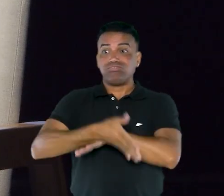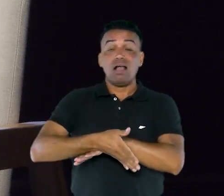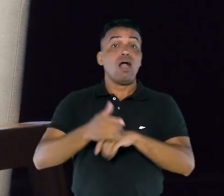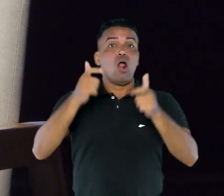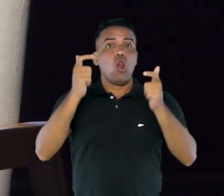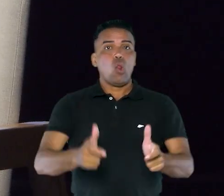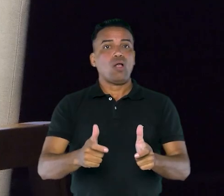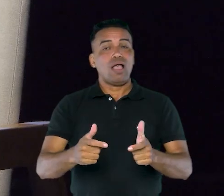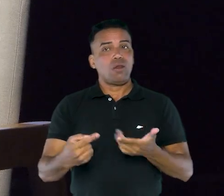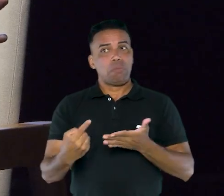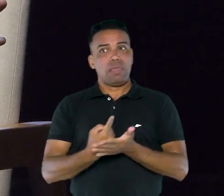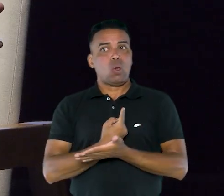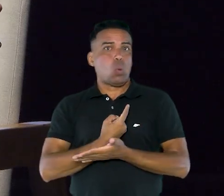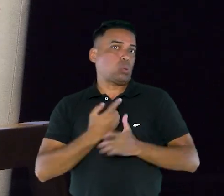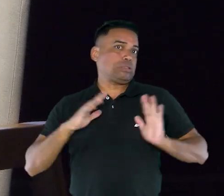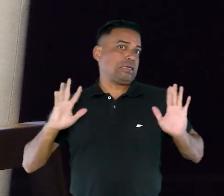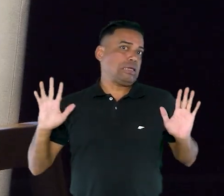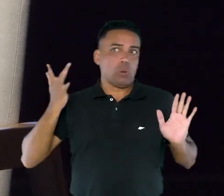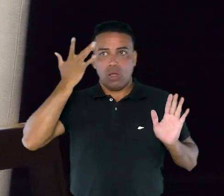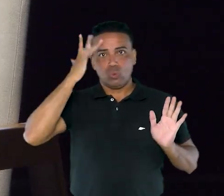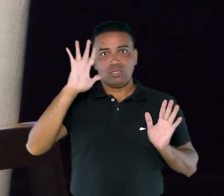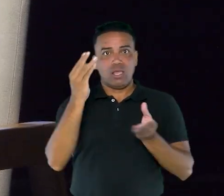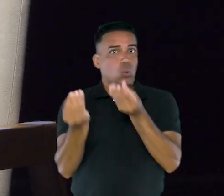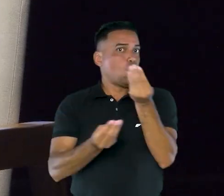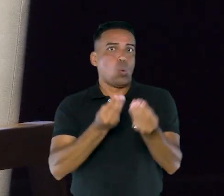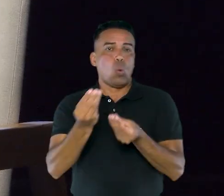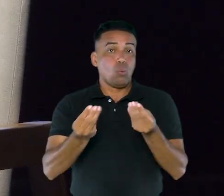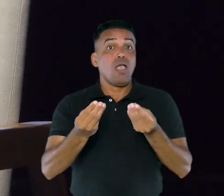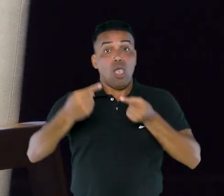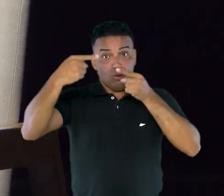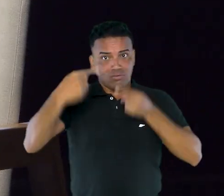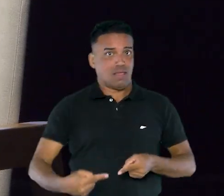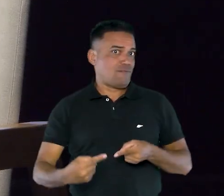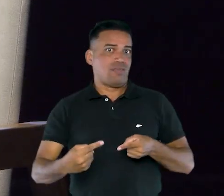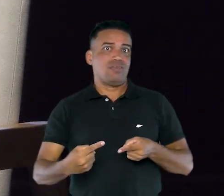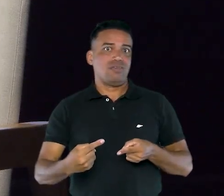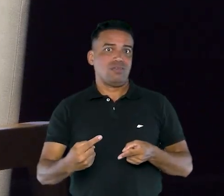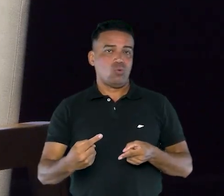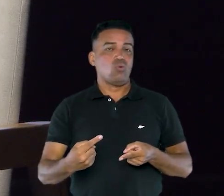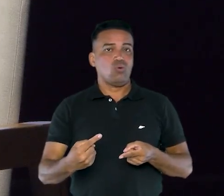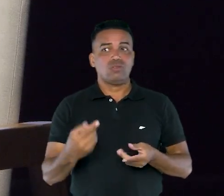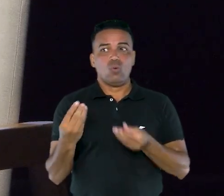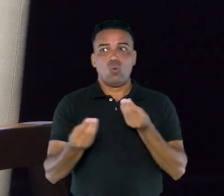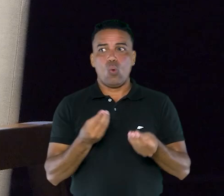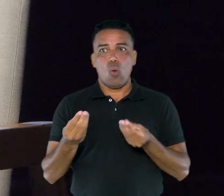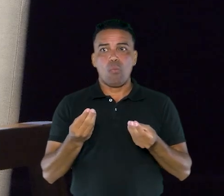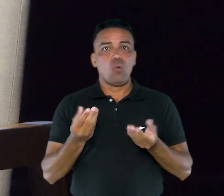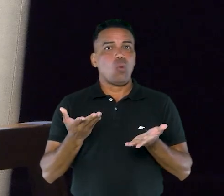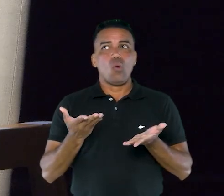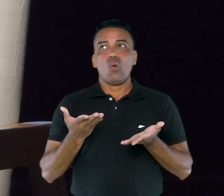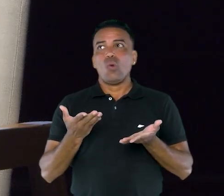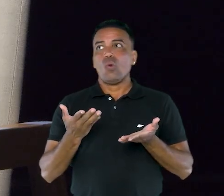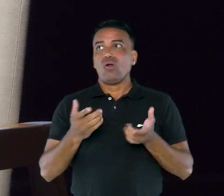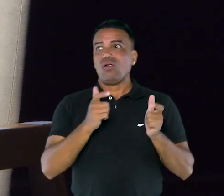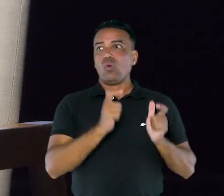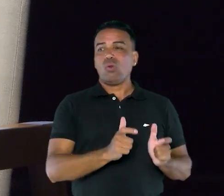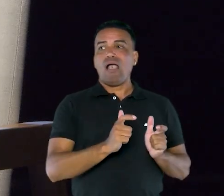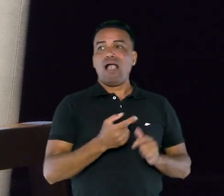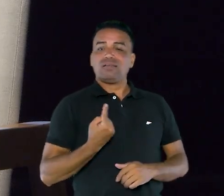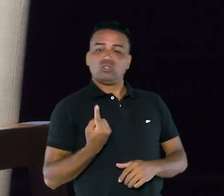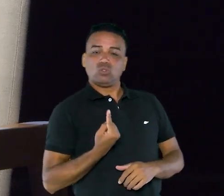lugar, não me perguntem como, porque acho que esse é o grande desafio, de como é que a gente sai desse